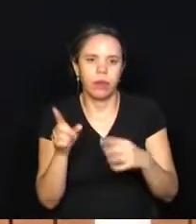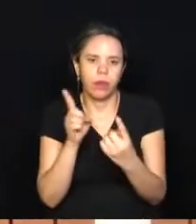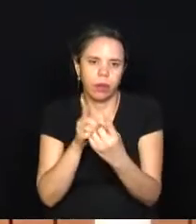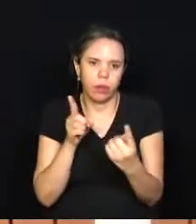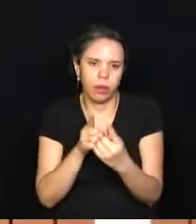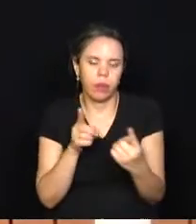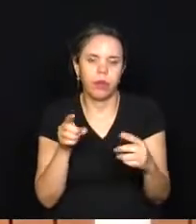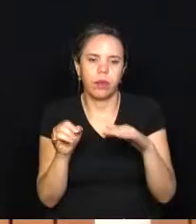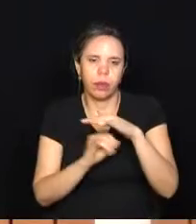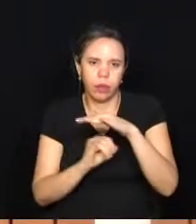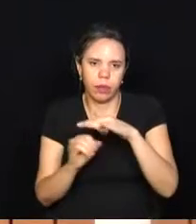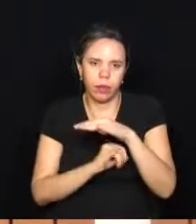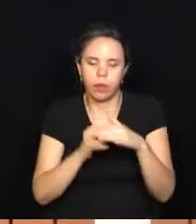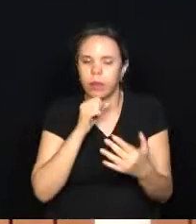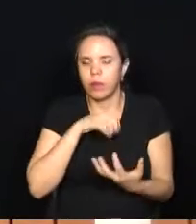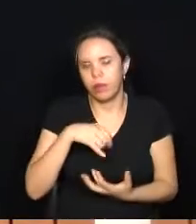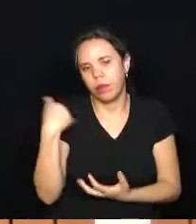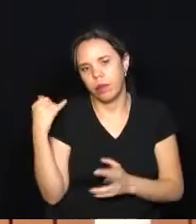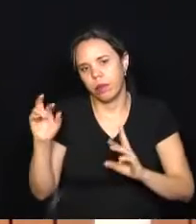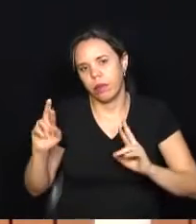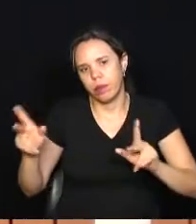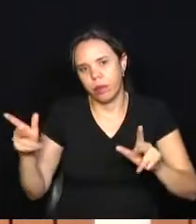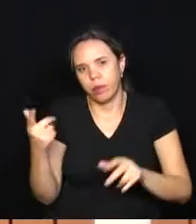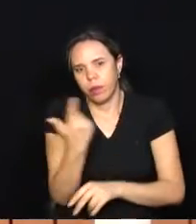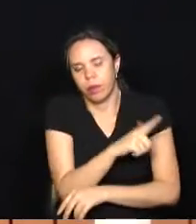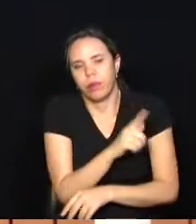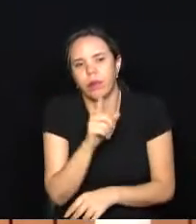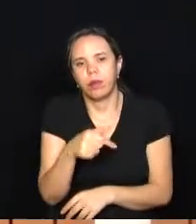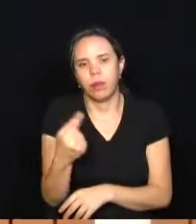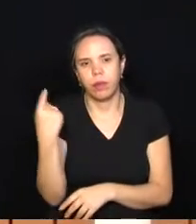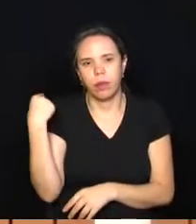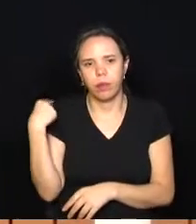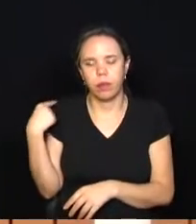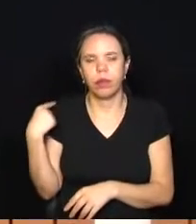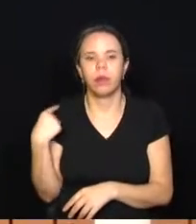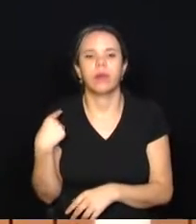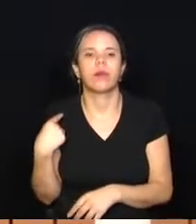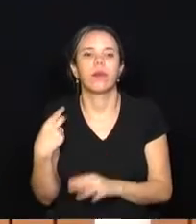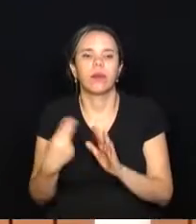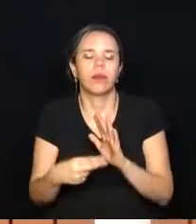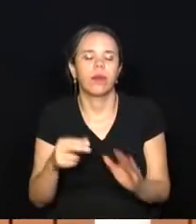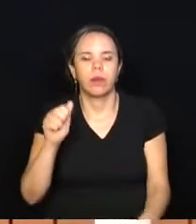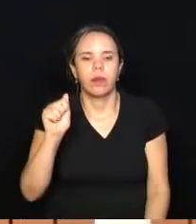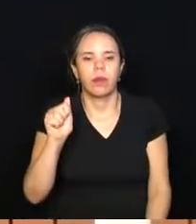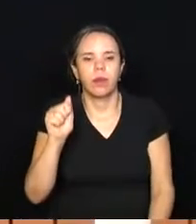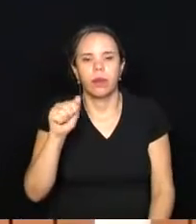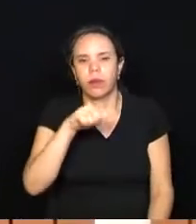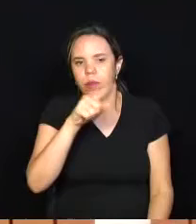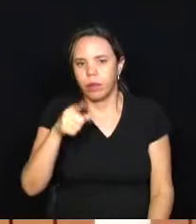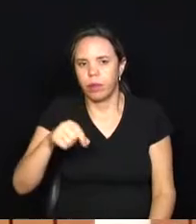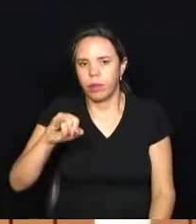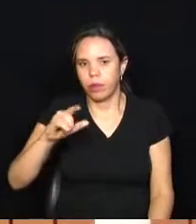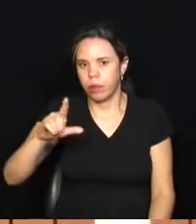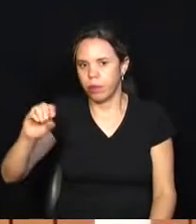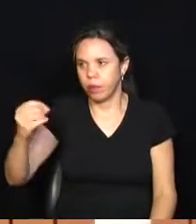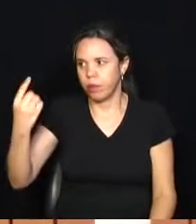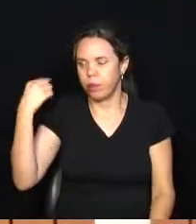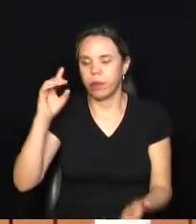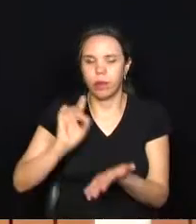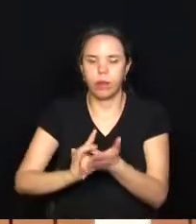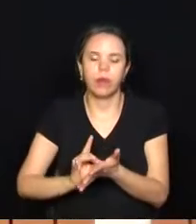longa permanência é diferente daquela que era do chamado asilo, né? Por quê? Porque, na